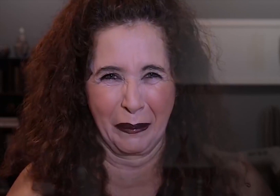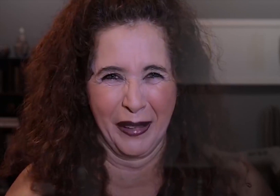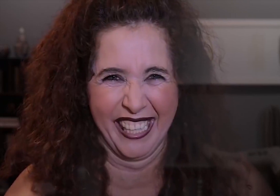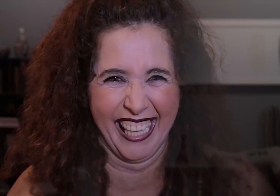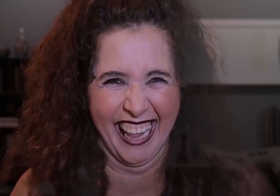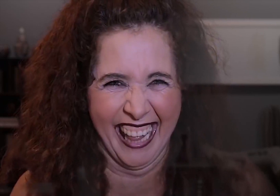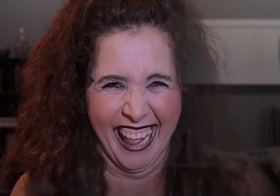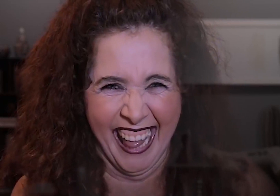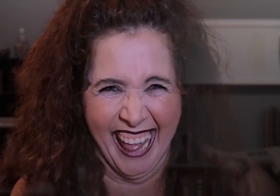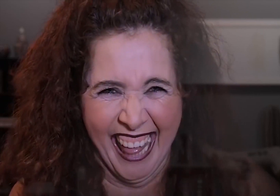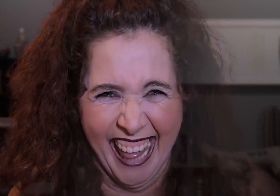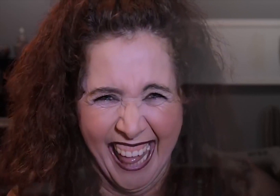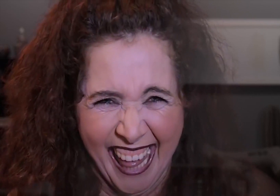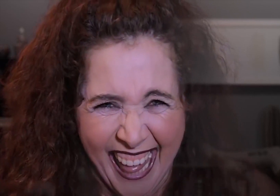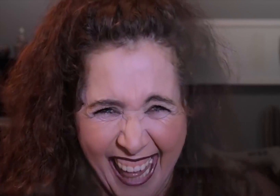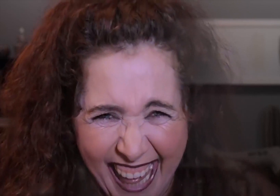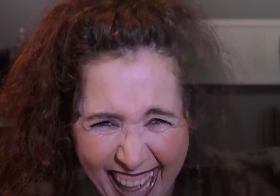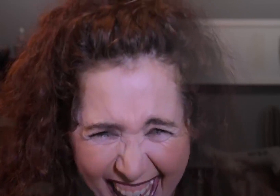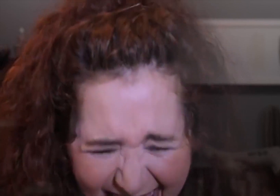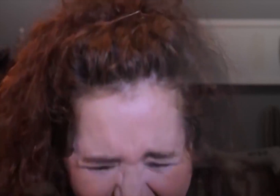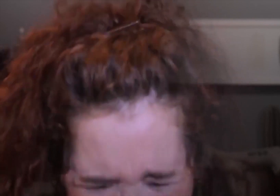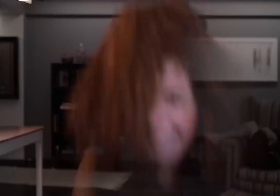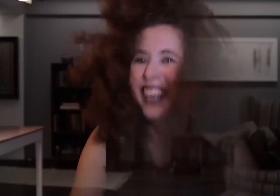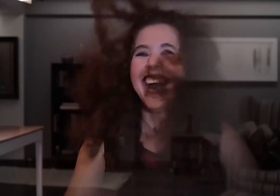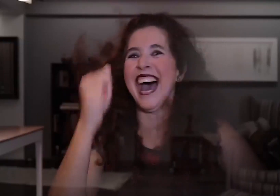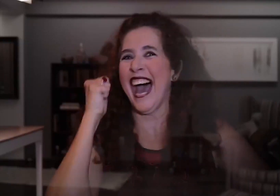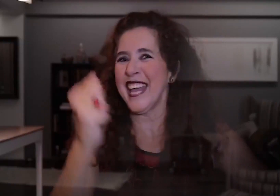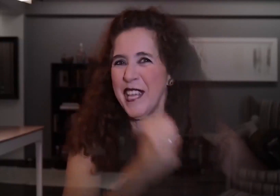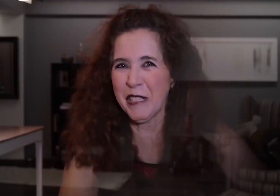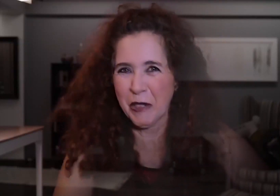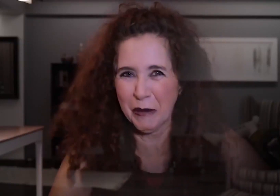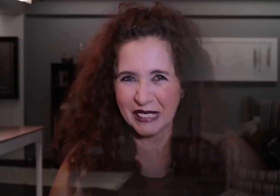é? Eu sou uma capetona.